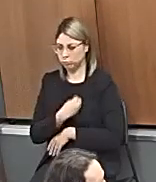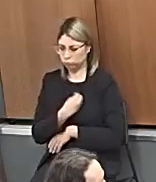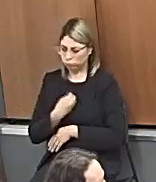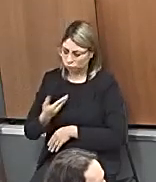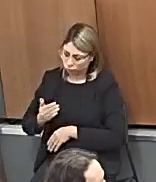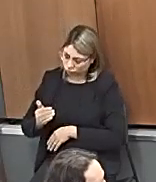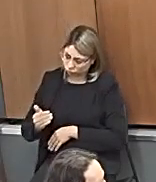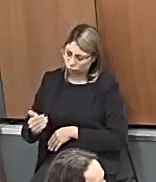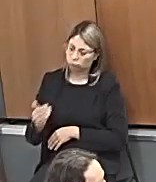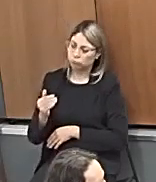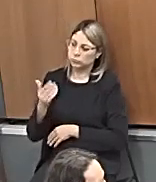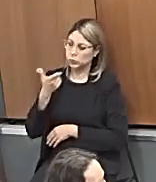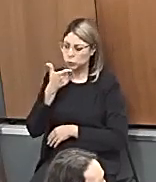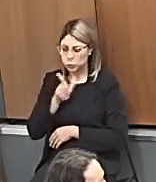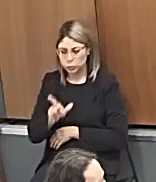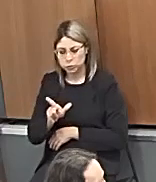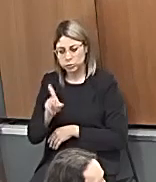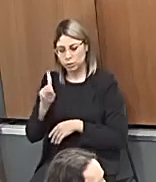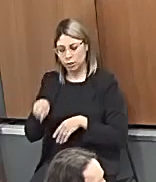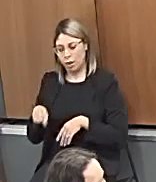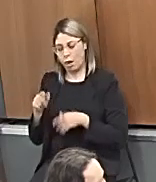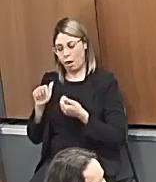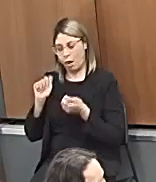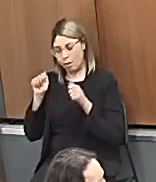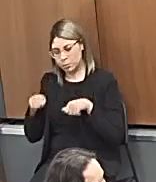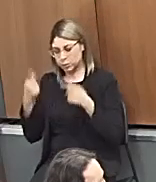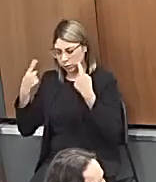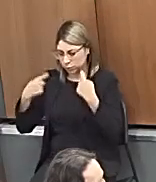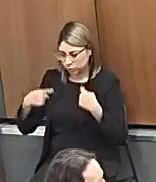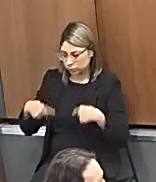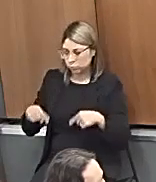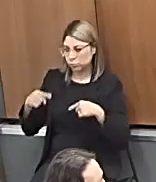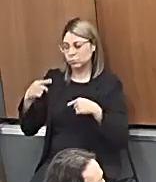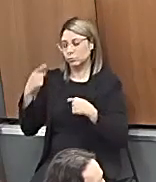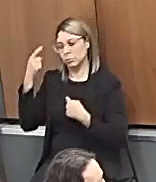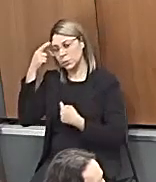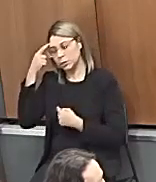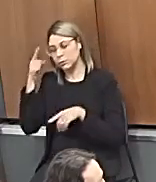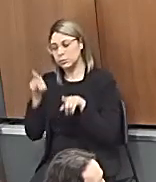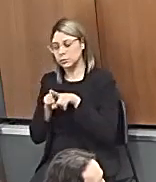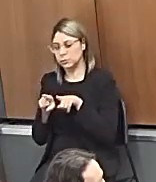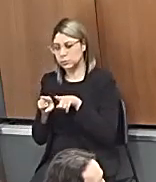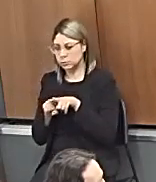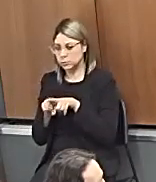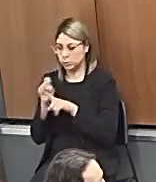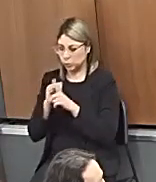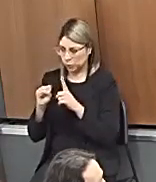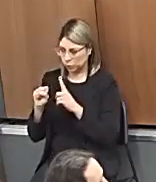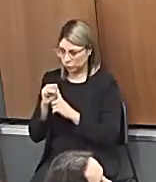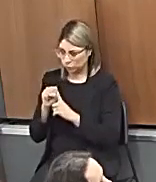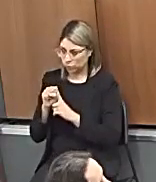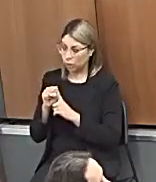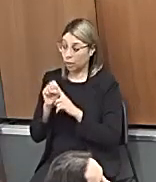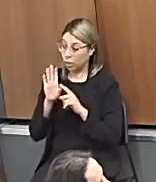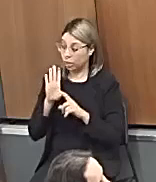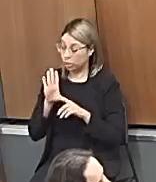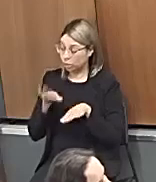de talentos e habilidades físicas, sensoriais, intelectuais e sociais, segundo